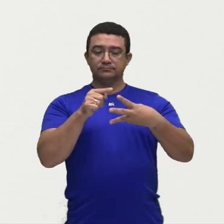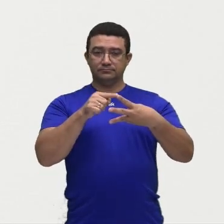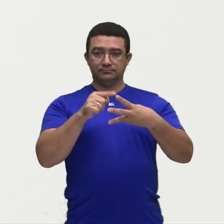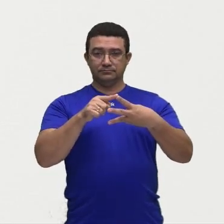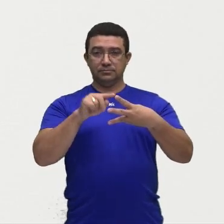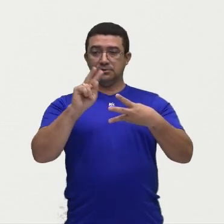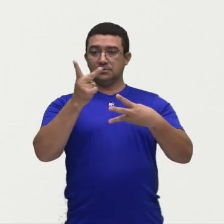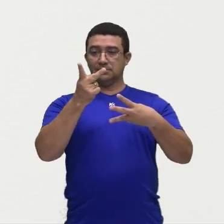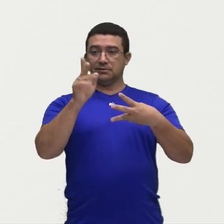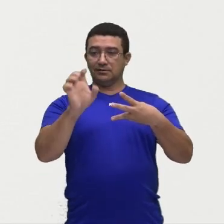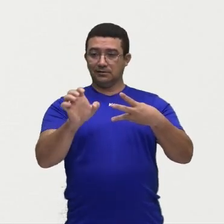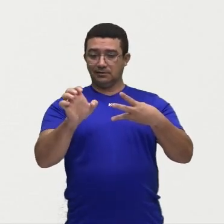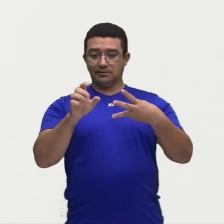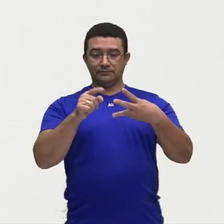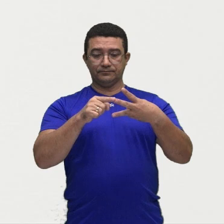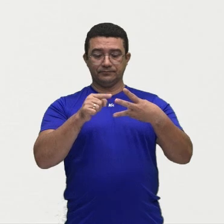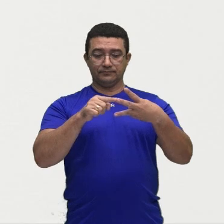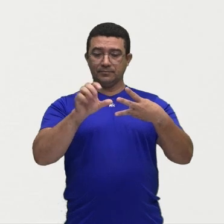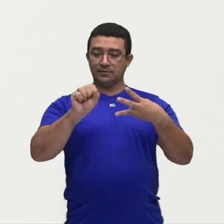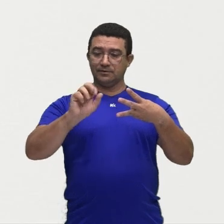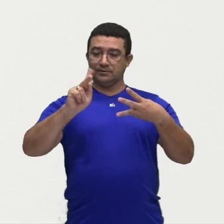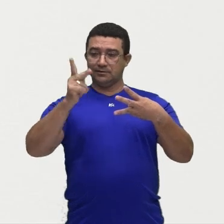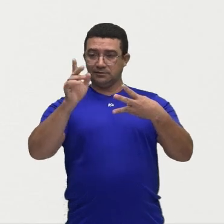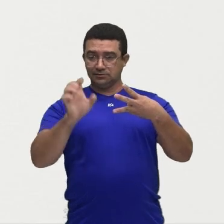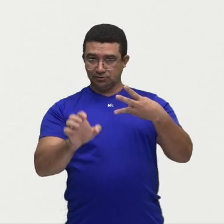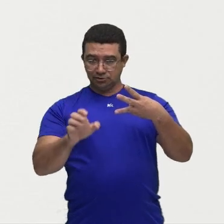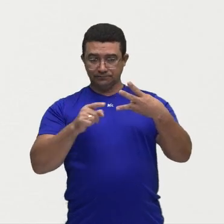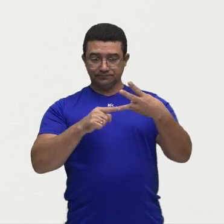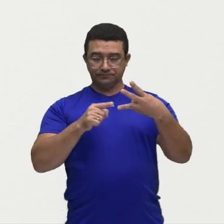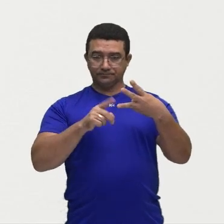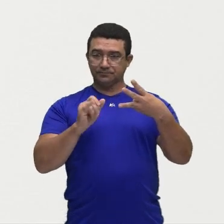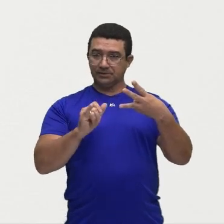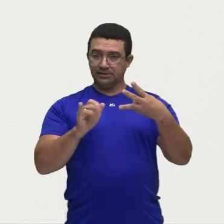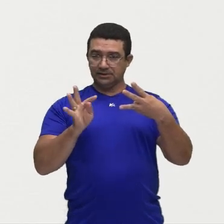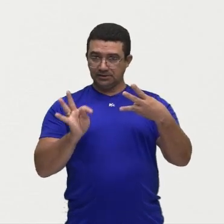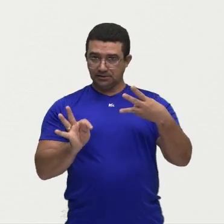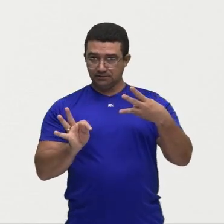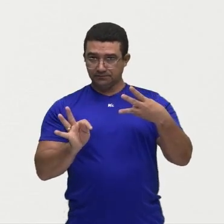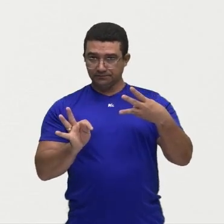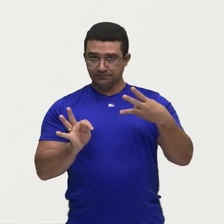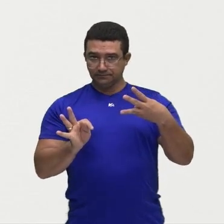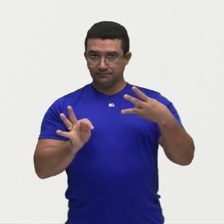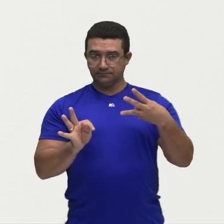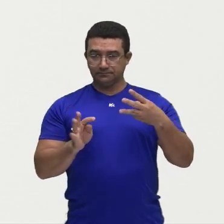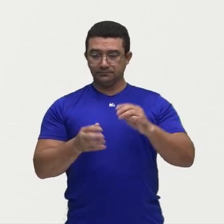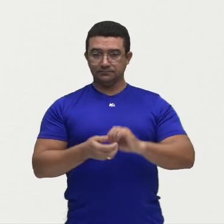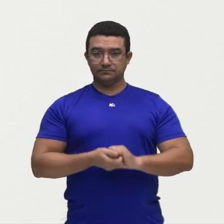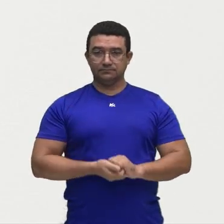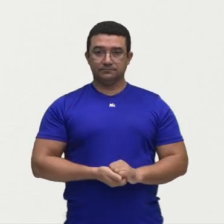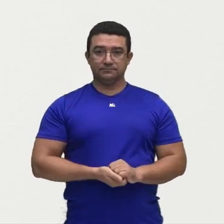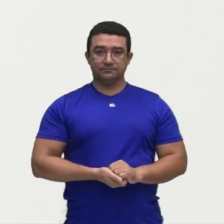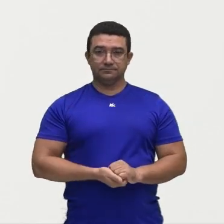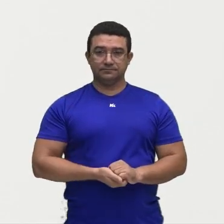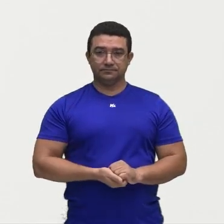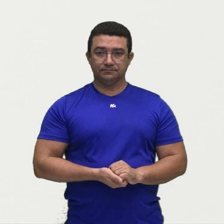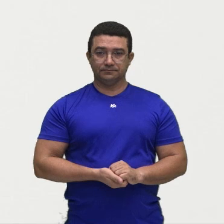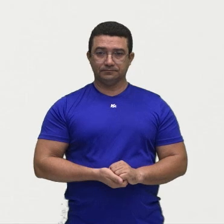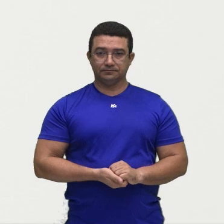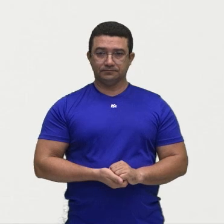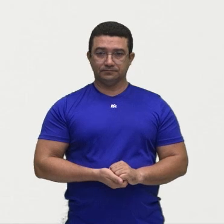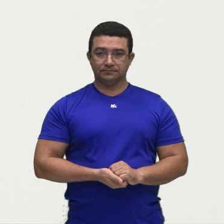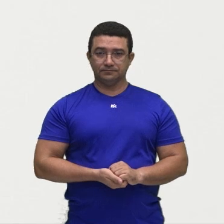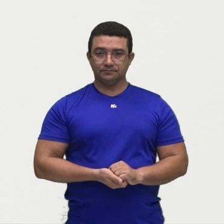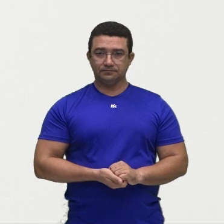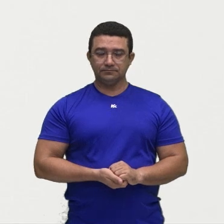esses sujeitos? No caso, os pronomes são he, she ou it. Tudo